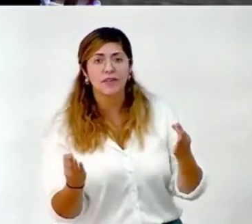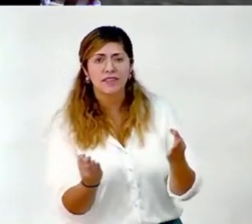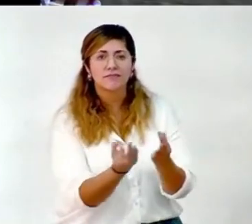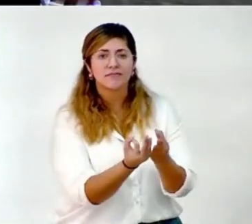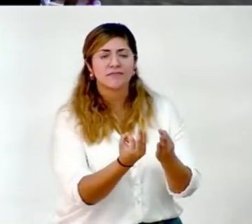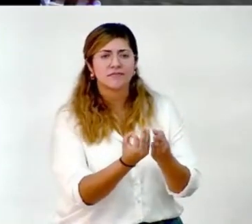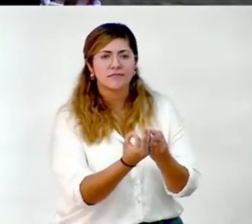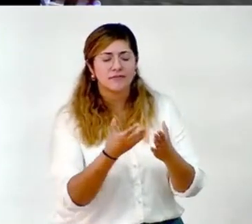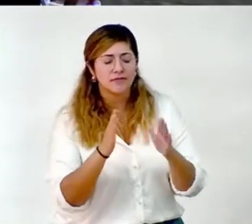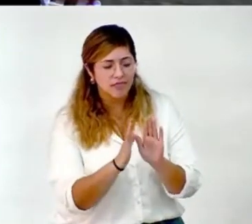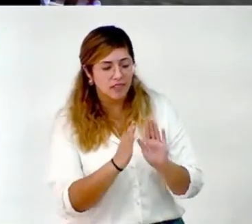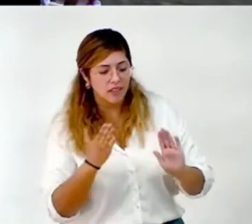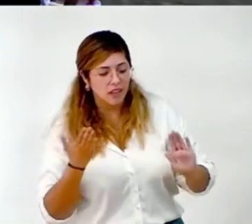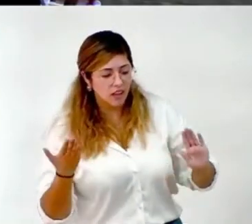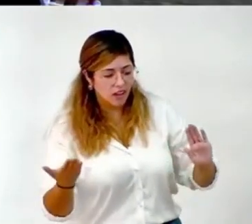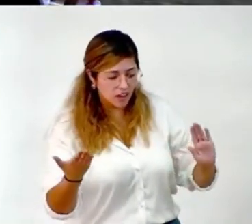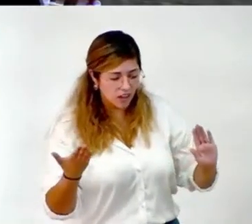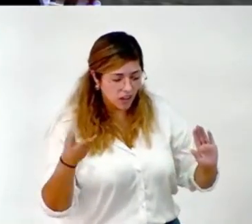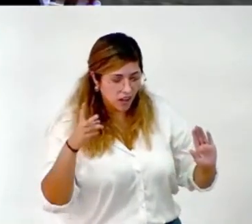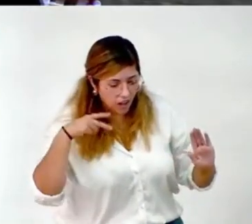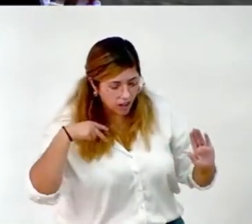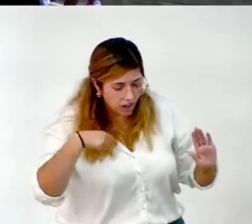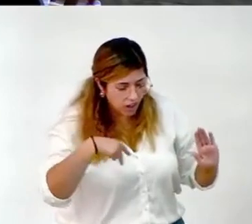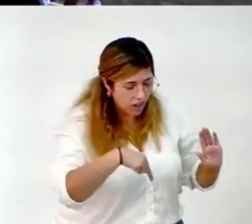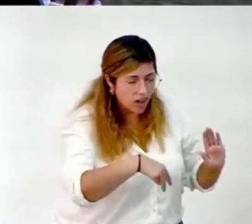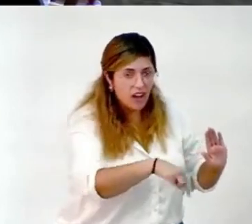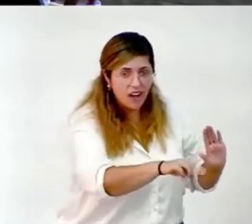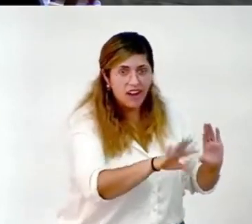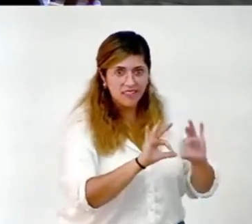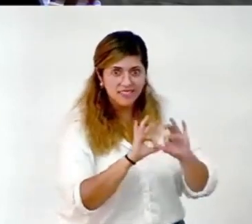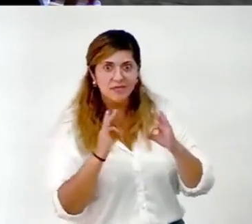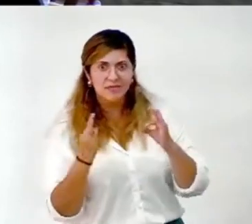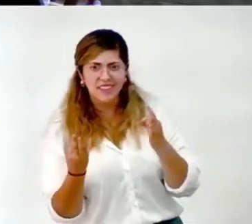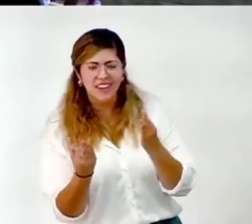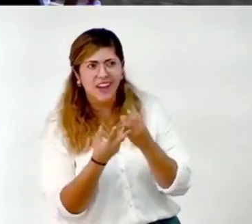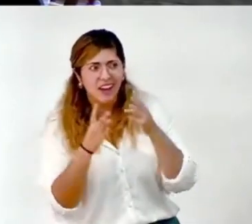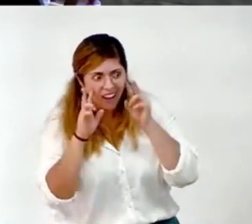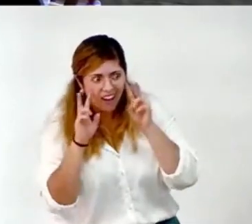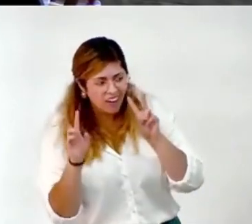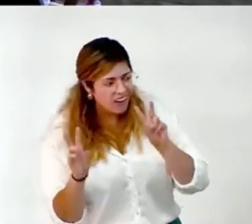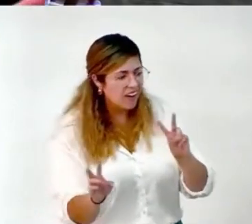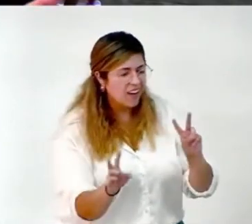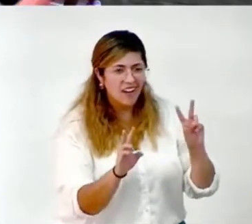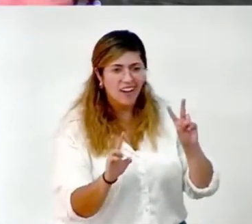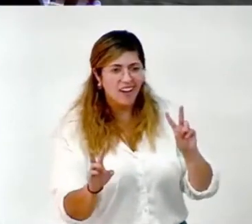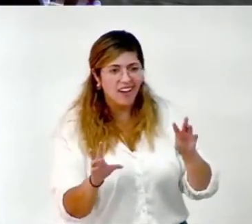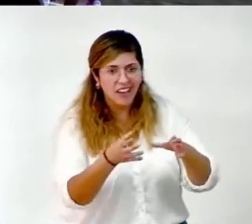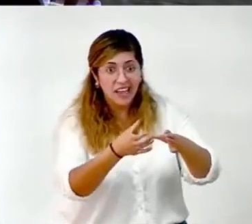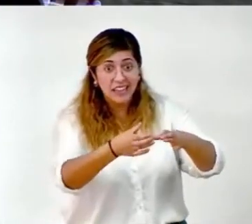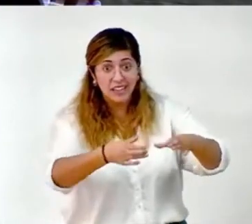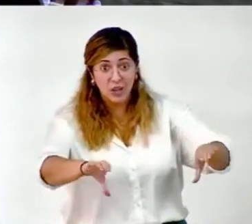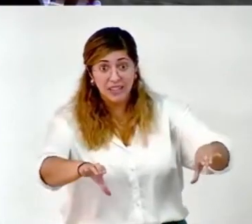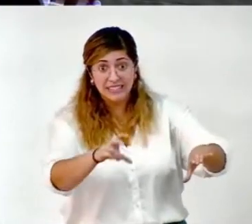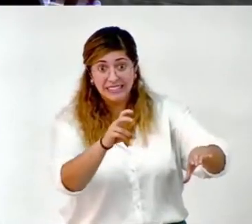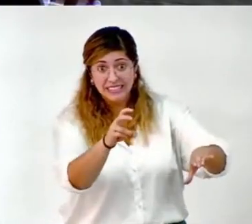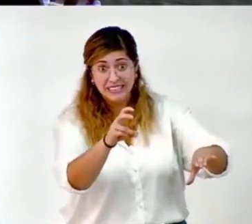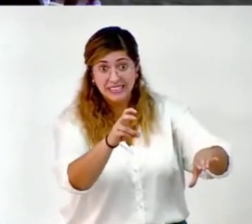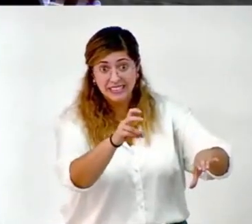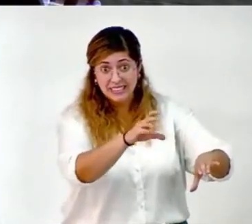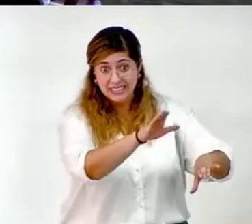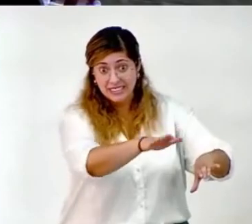Ao entrar naquela vila, a família de Charles é abraçada por toda a